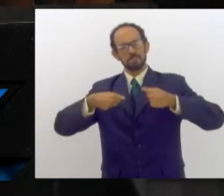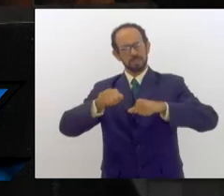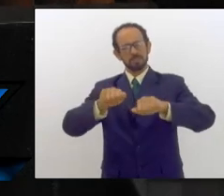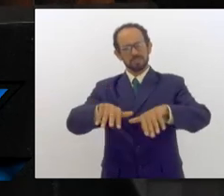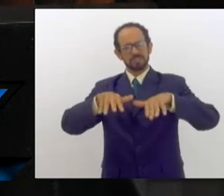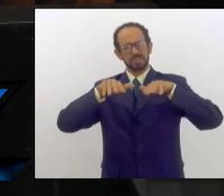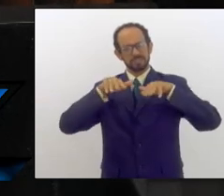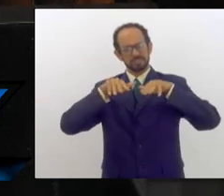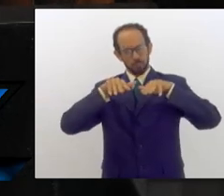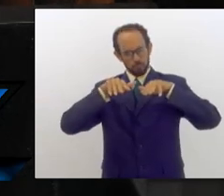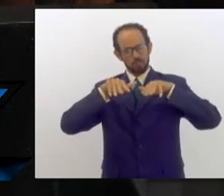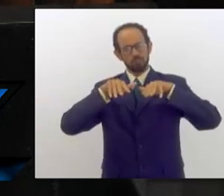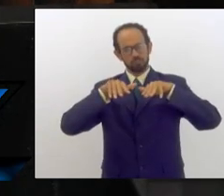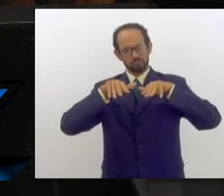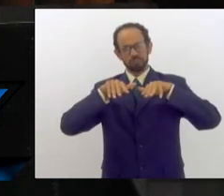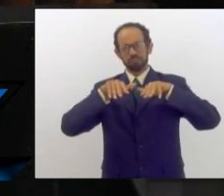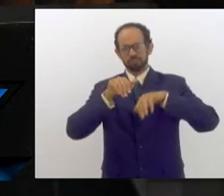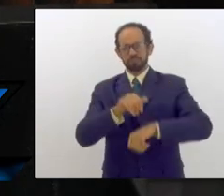plenária